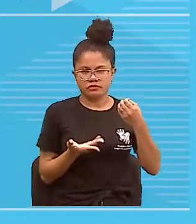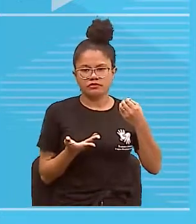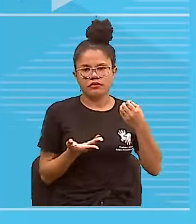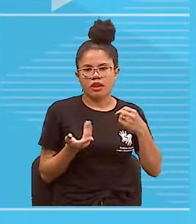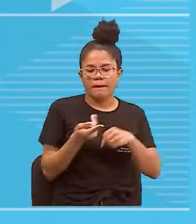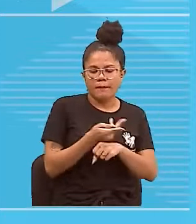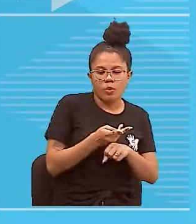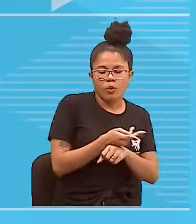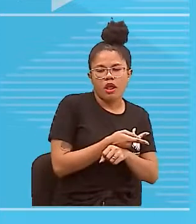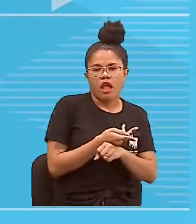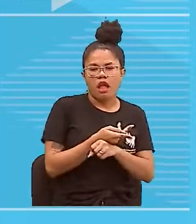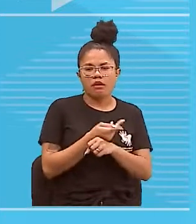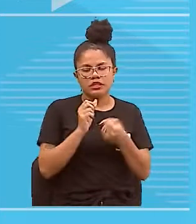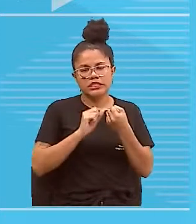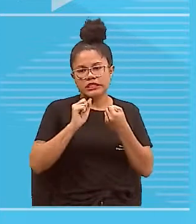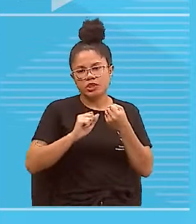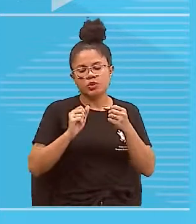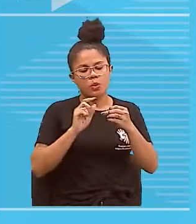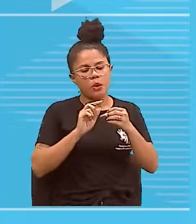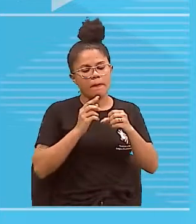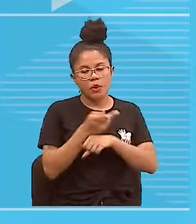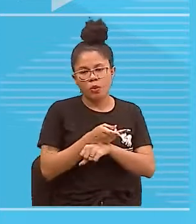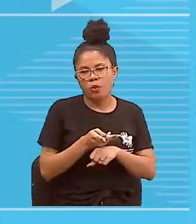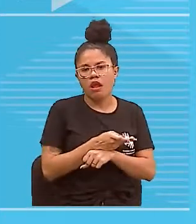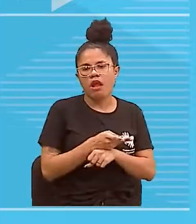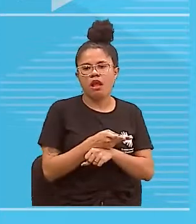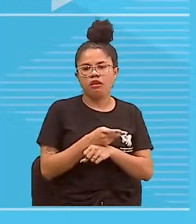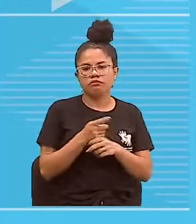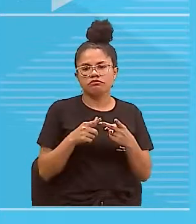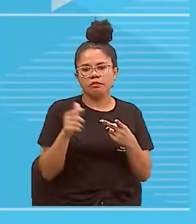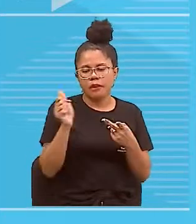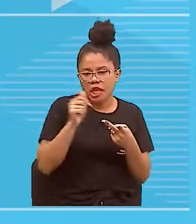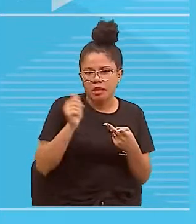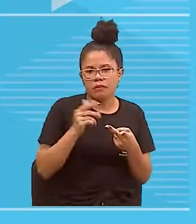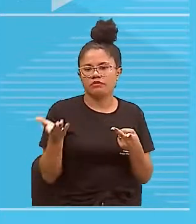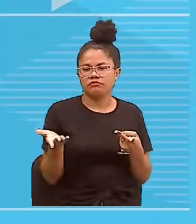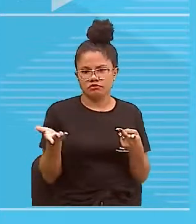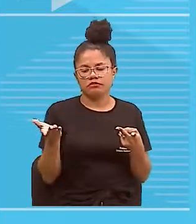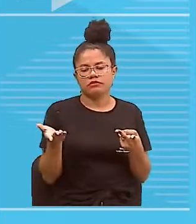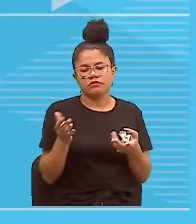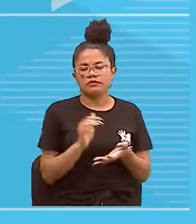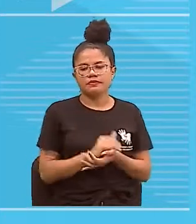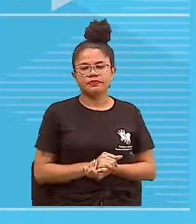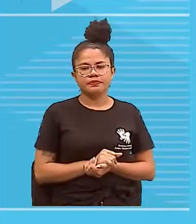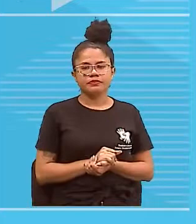médico procure procure você um médico Isso é imperativo né